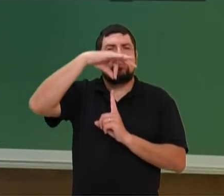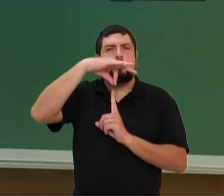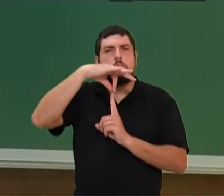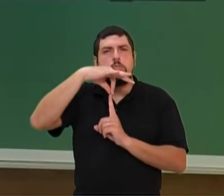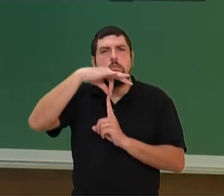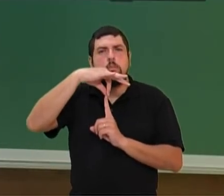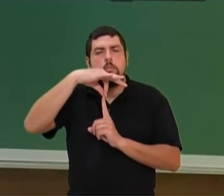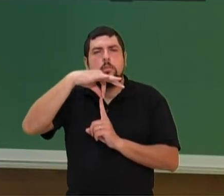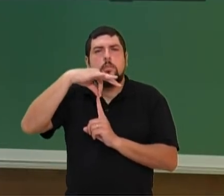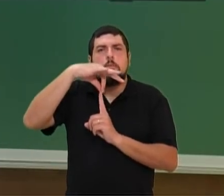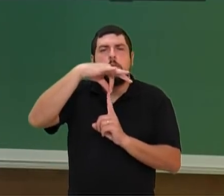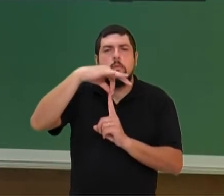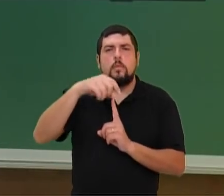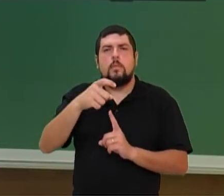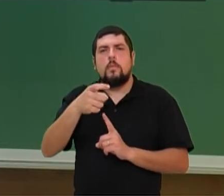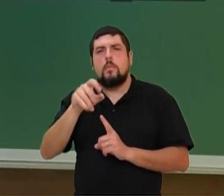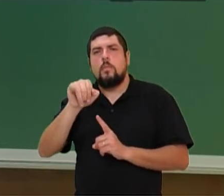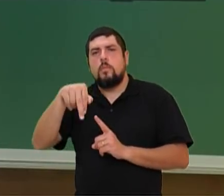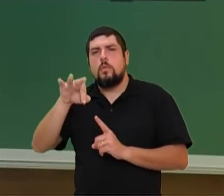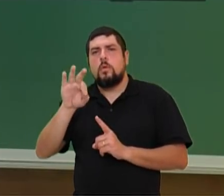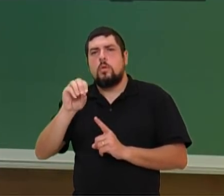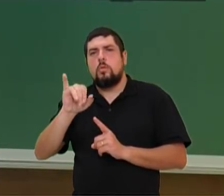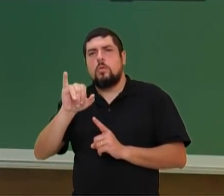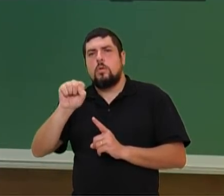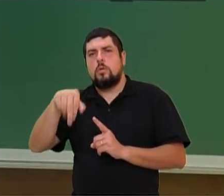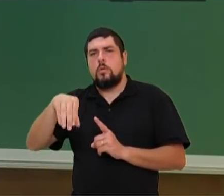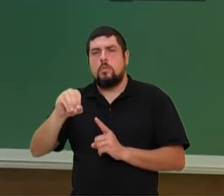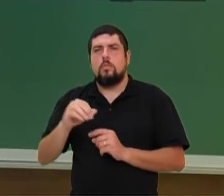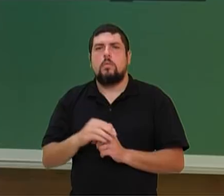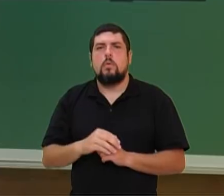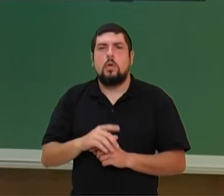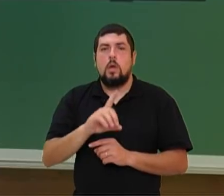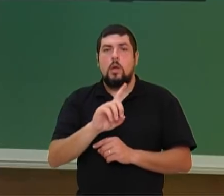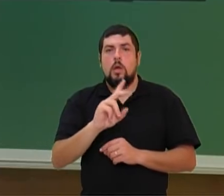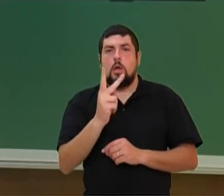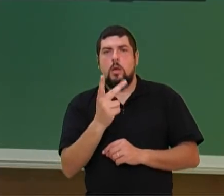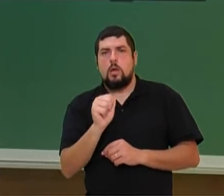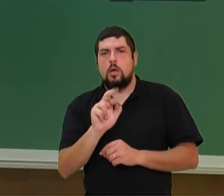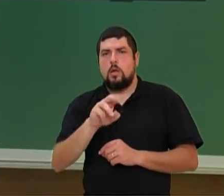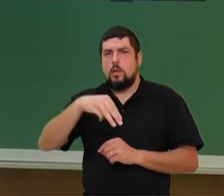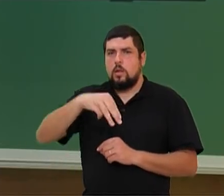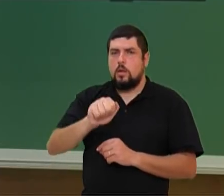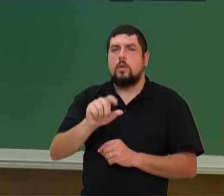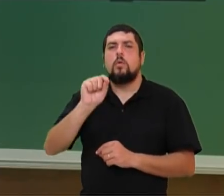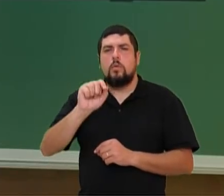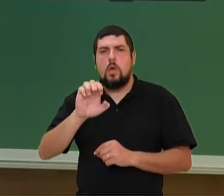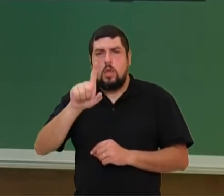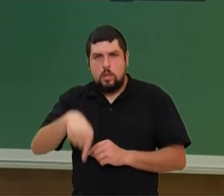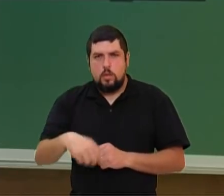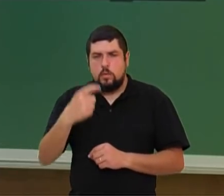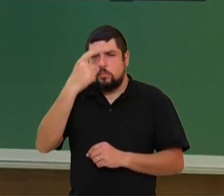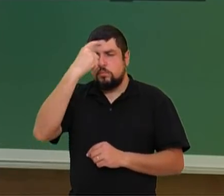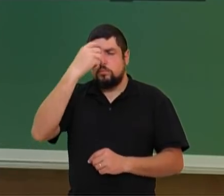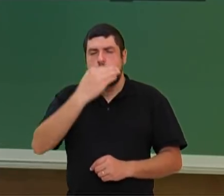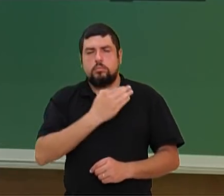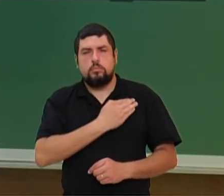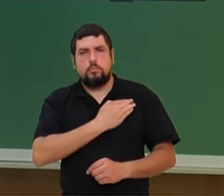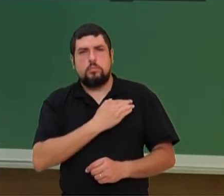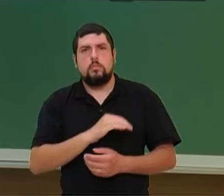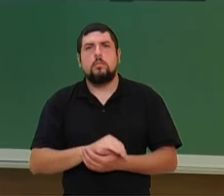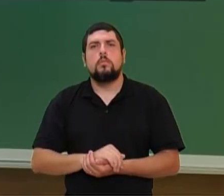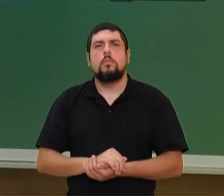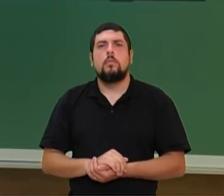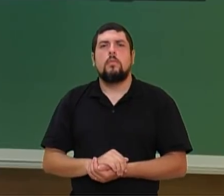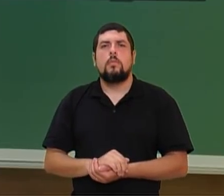guia, tá? E o Dharma seria aquele princípio do hinduísmo, não está relacionado à religião do shintoísmo, certo? O Tao